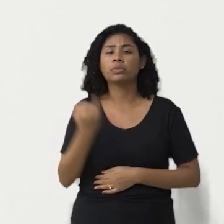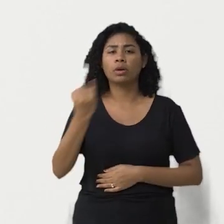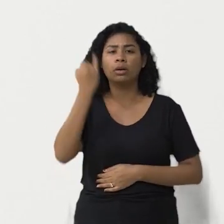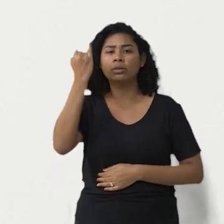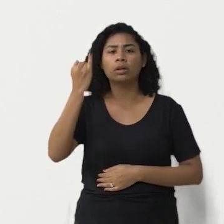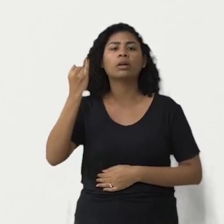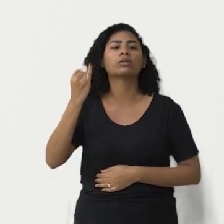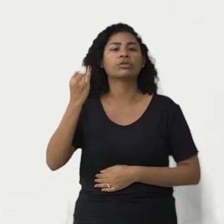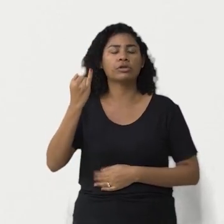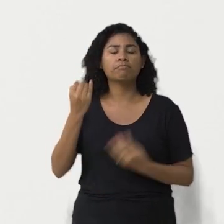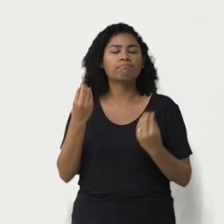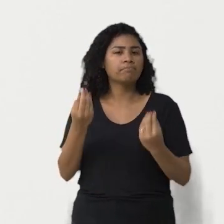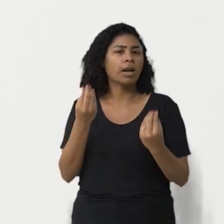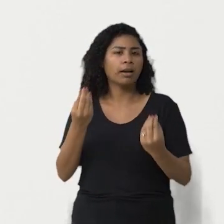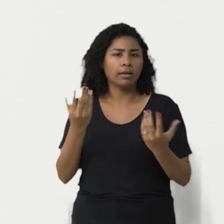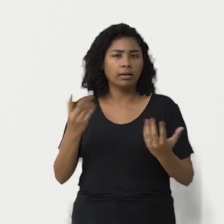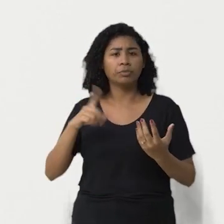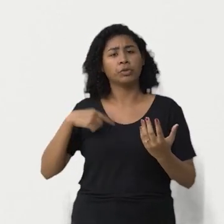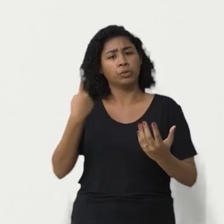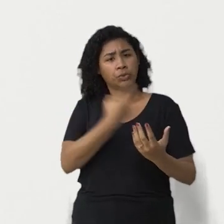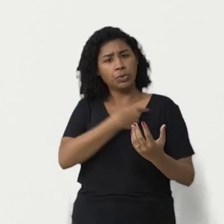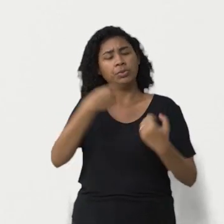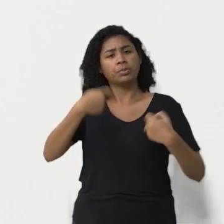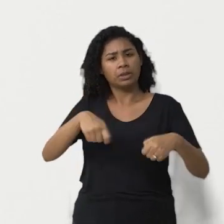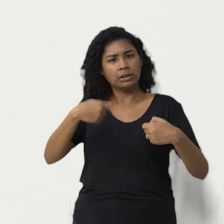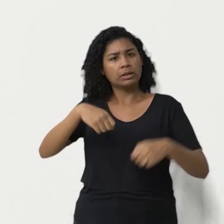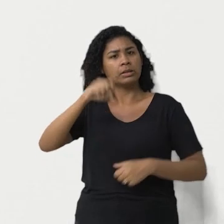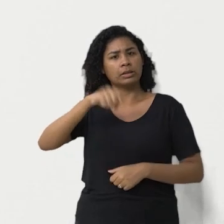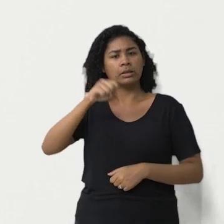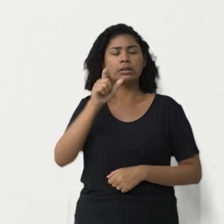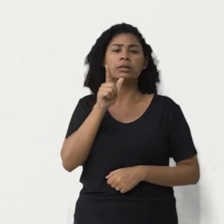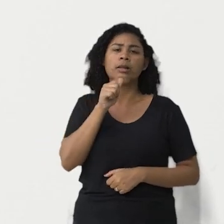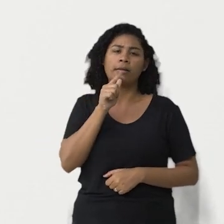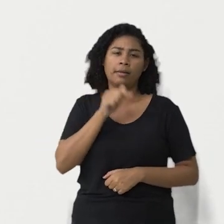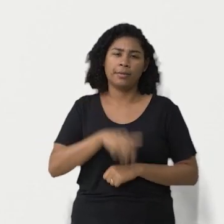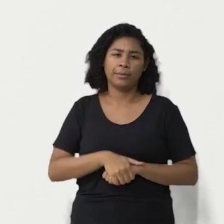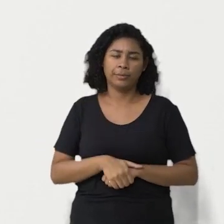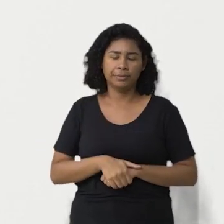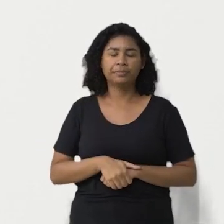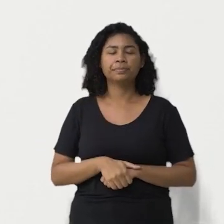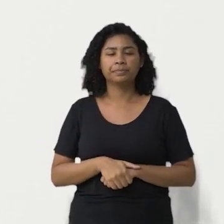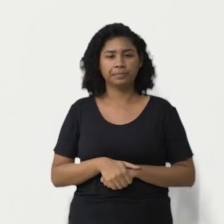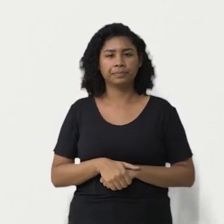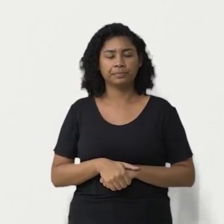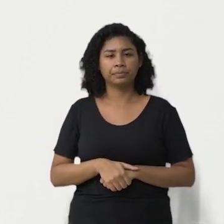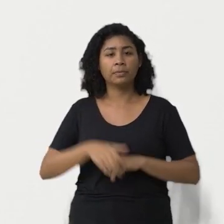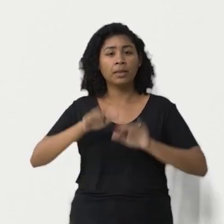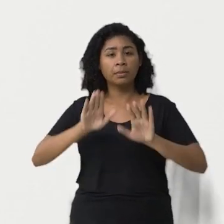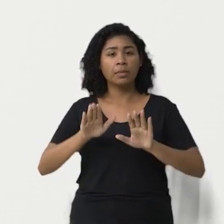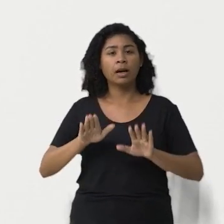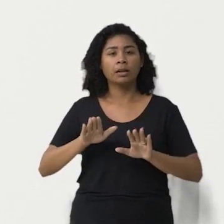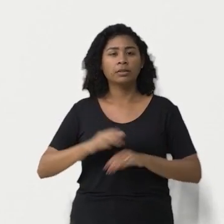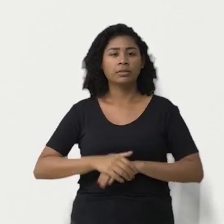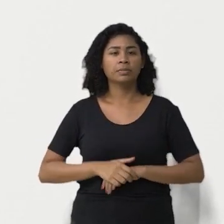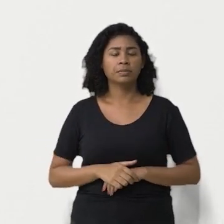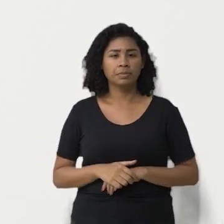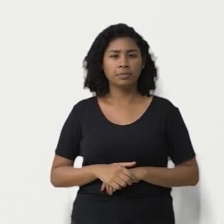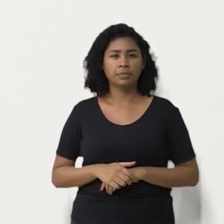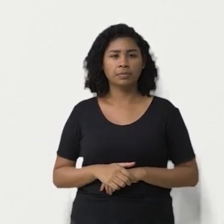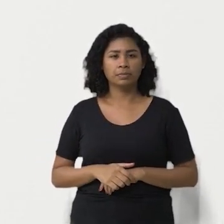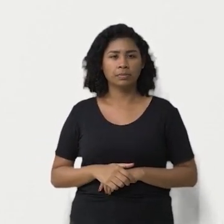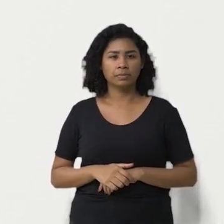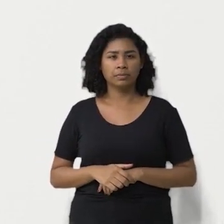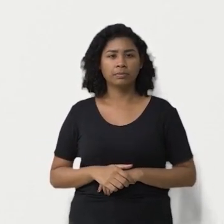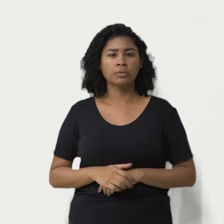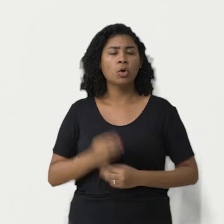importantes para nós, né? Que precisamos aí da água também. Agora, o regime de